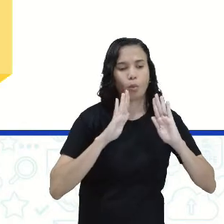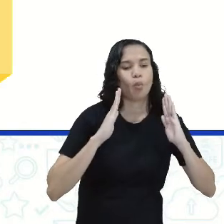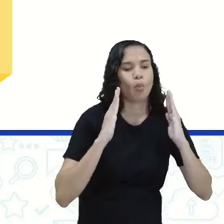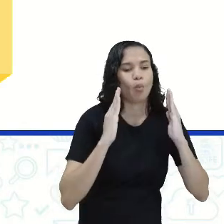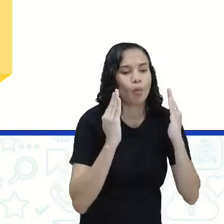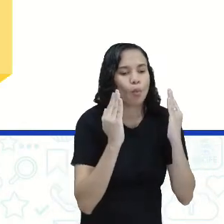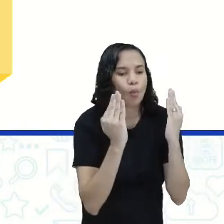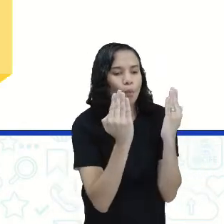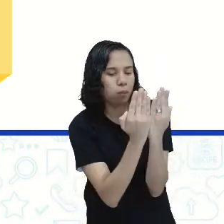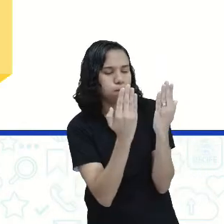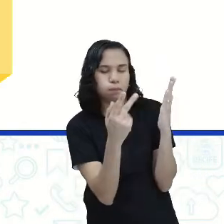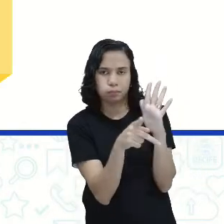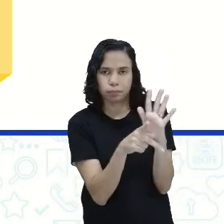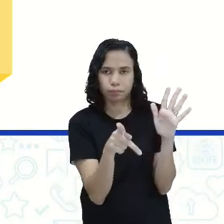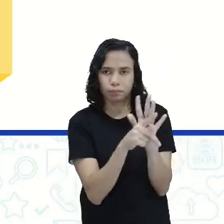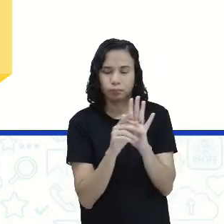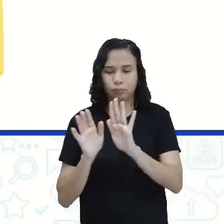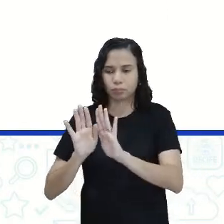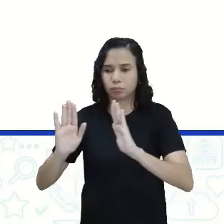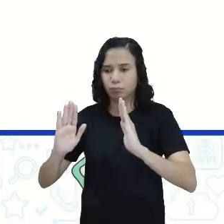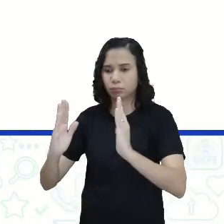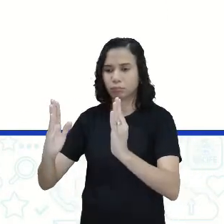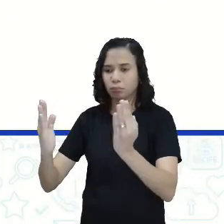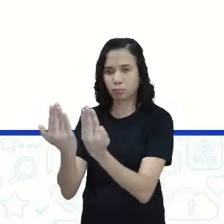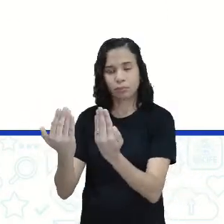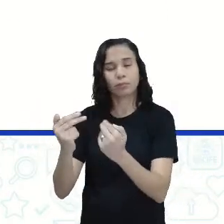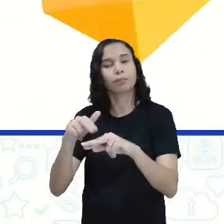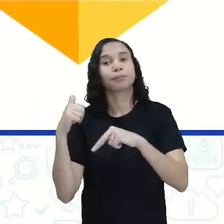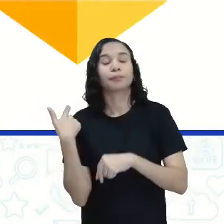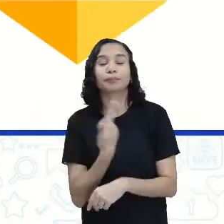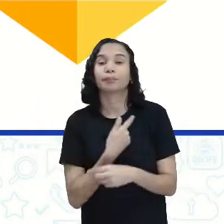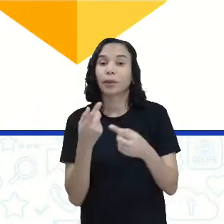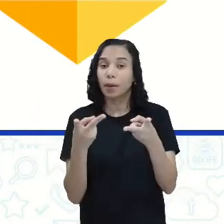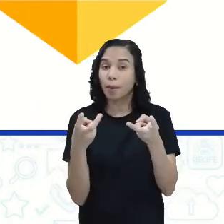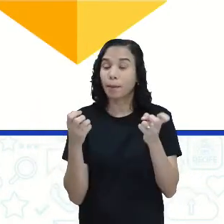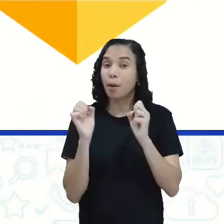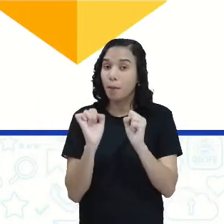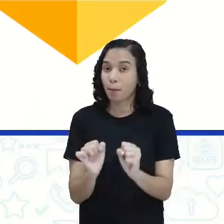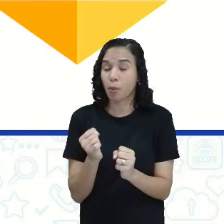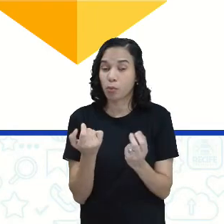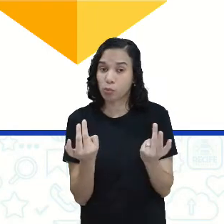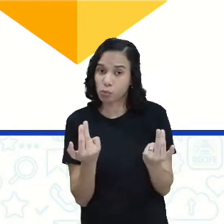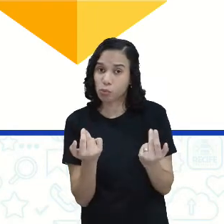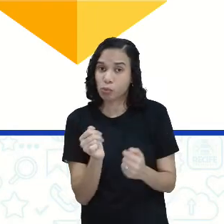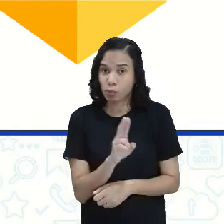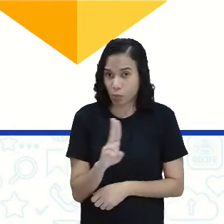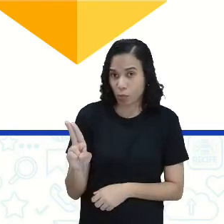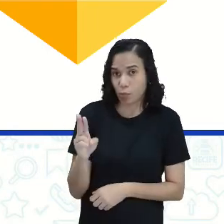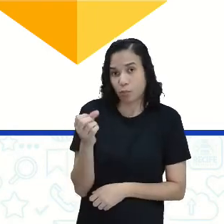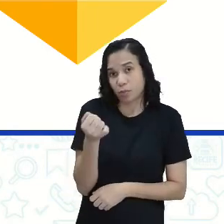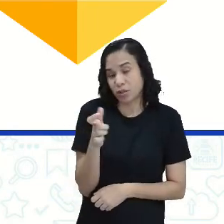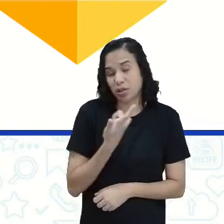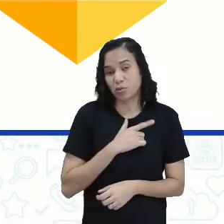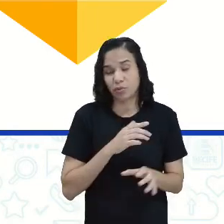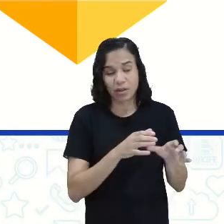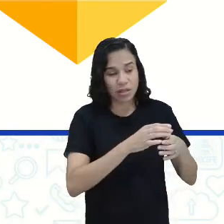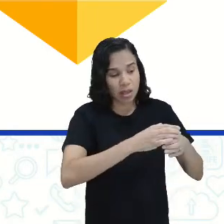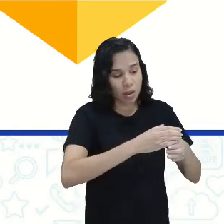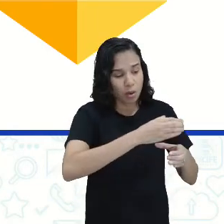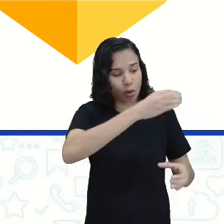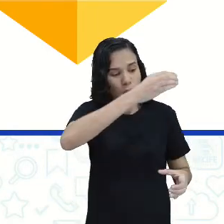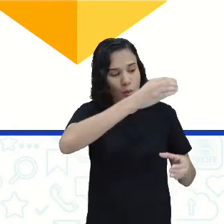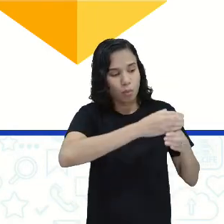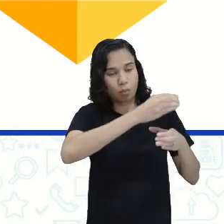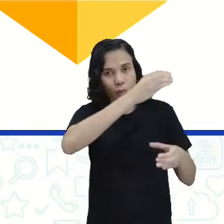né, semelhantes em si. Então a gente vai perceber que podia ter tido o mesmo nome se o cilindro não fosse com curva, porque para